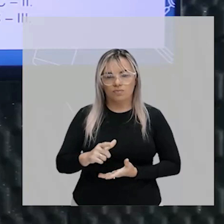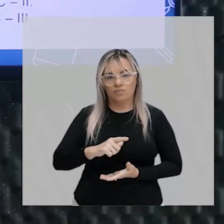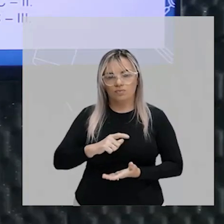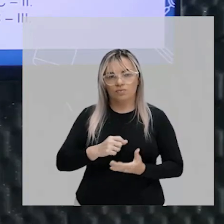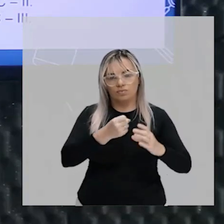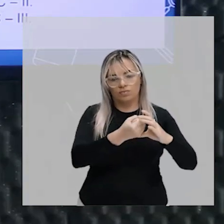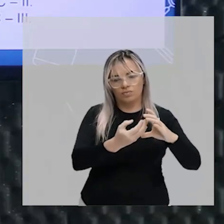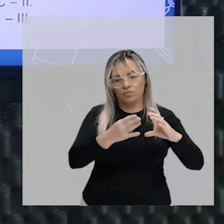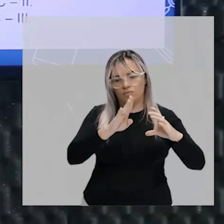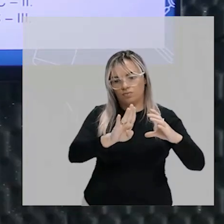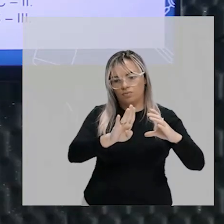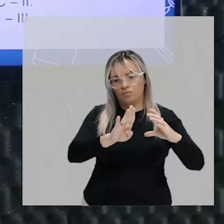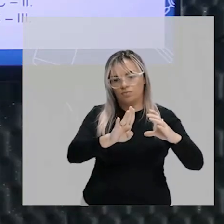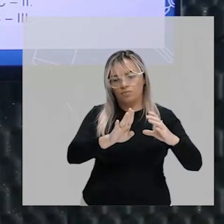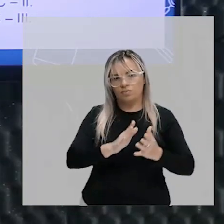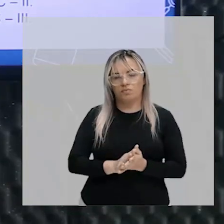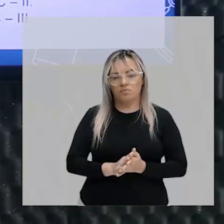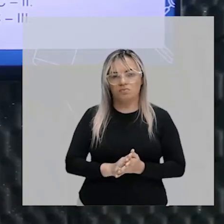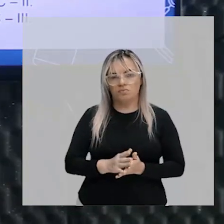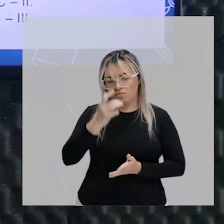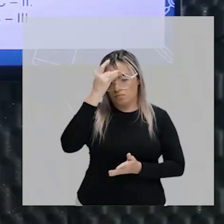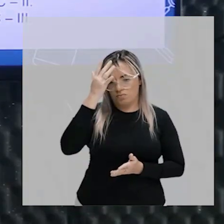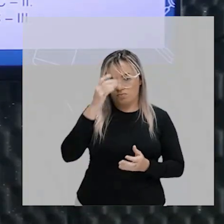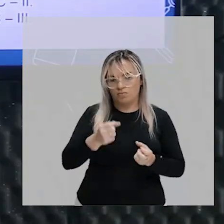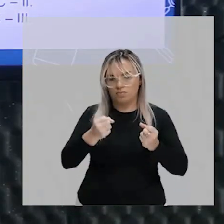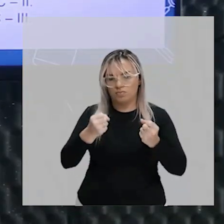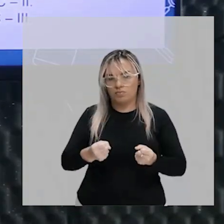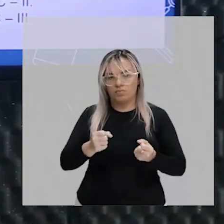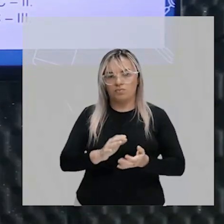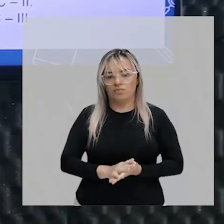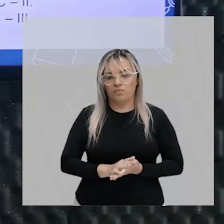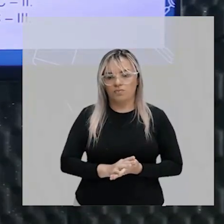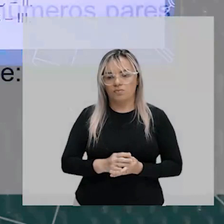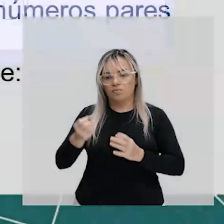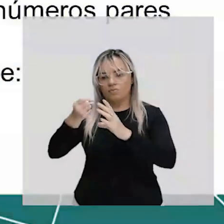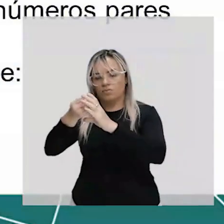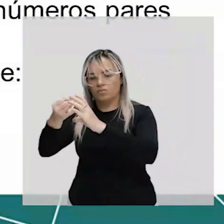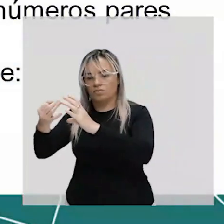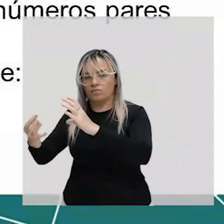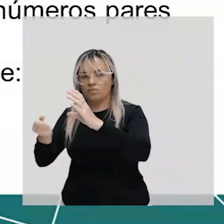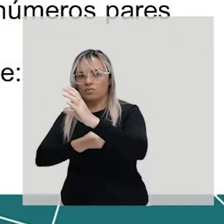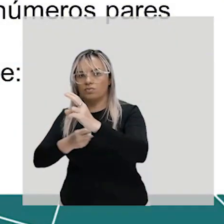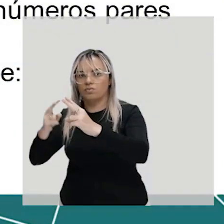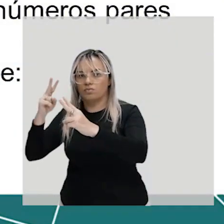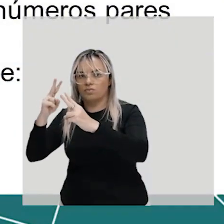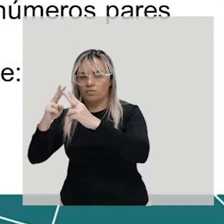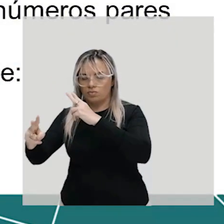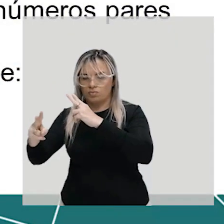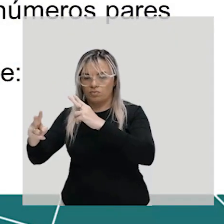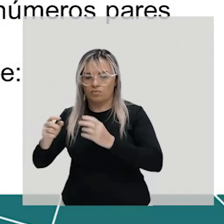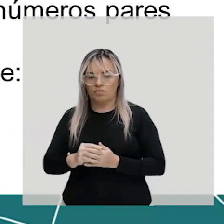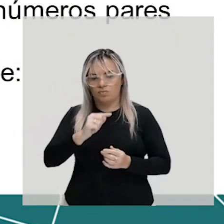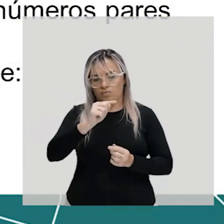conjunto B né tranquilamente pode ser classificado como conjunto dos números ímpares sobrou quem sobrou